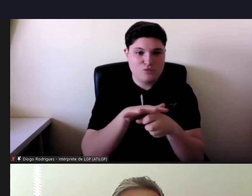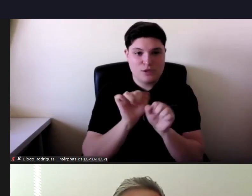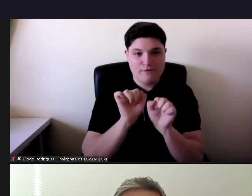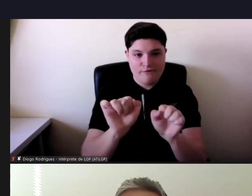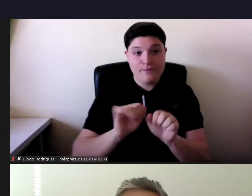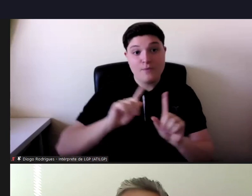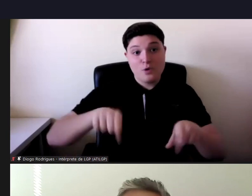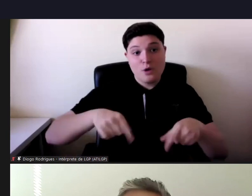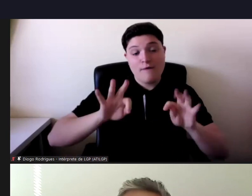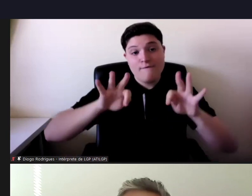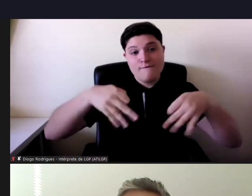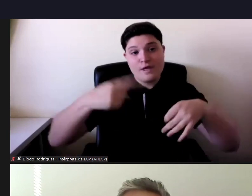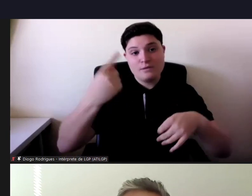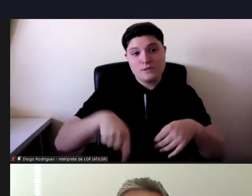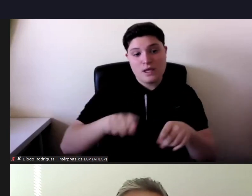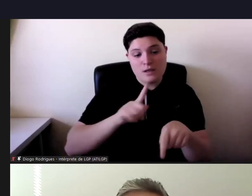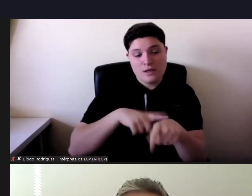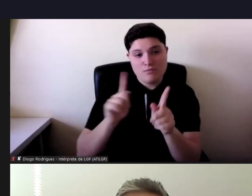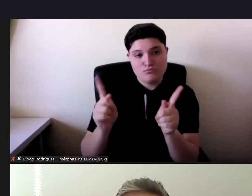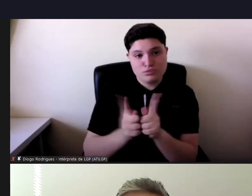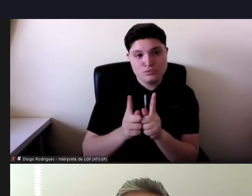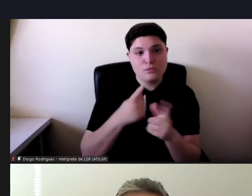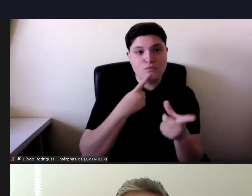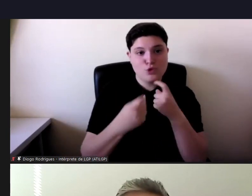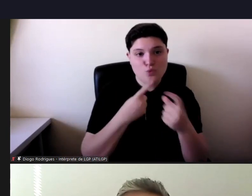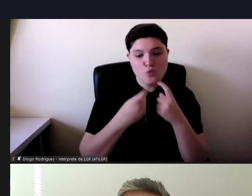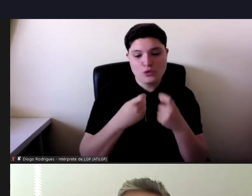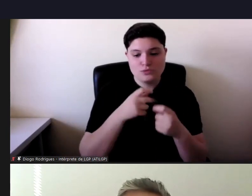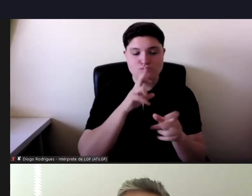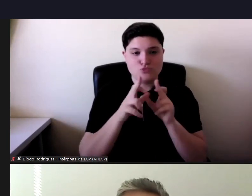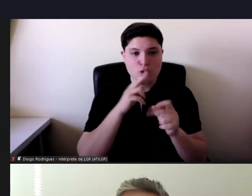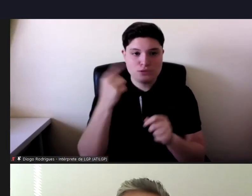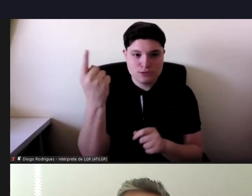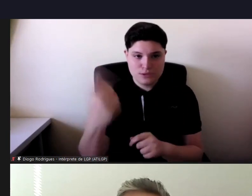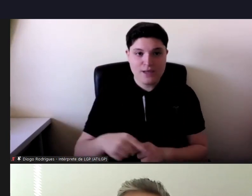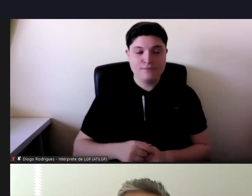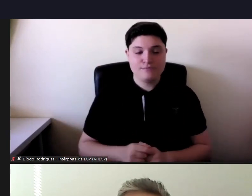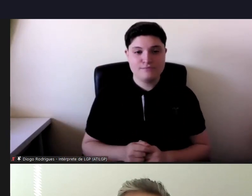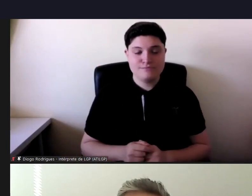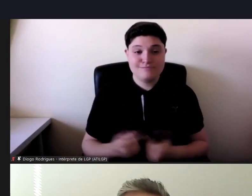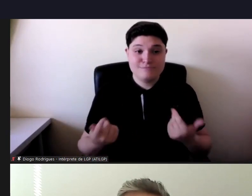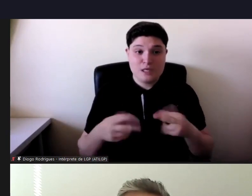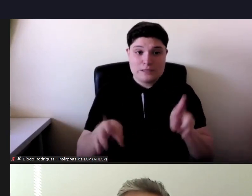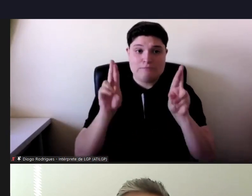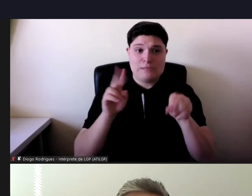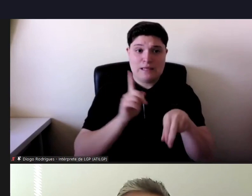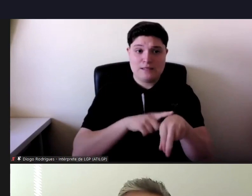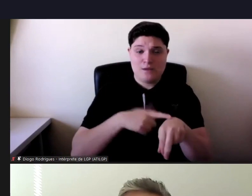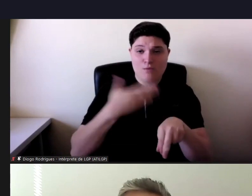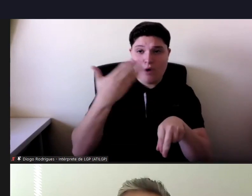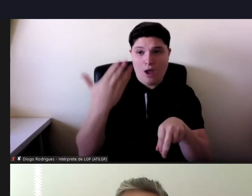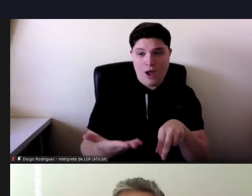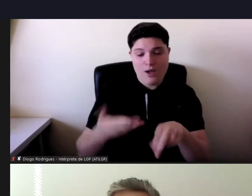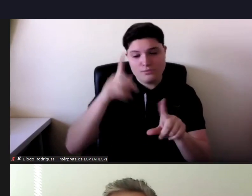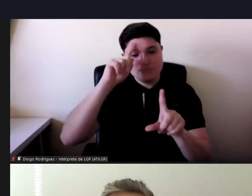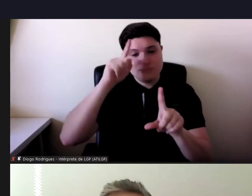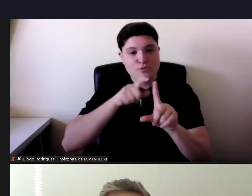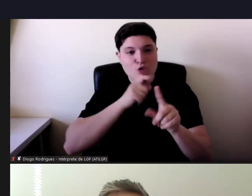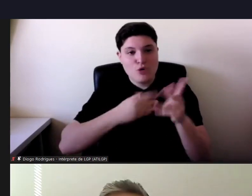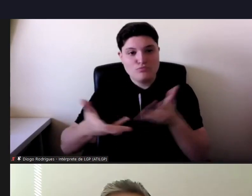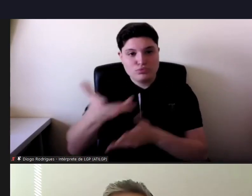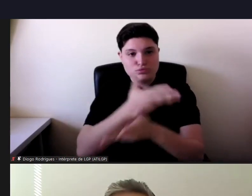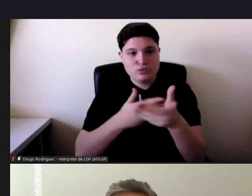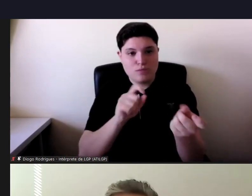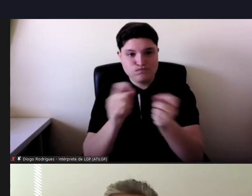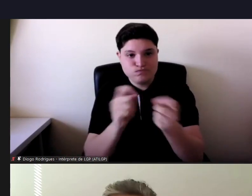concluiremos com um breve período de questões da audiência, esperando naturalmente que o tempo nos permita uma frutuosa discussão.